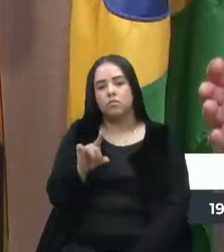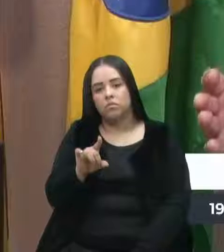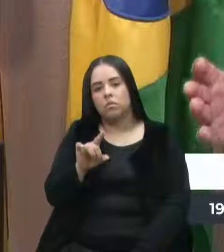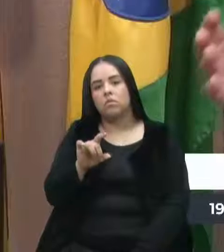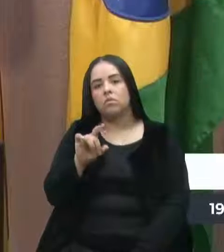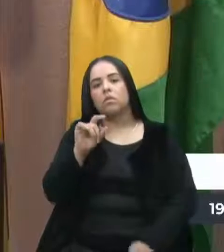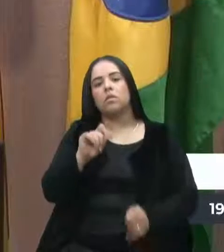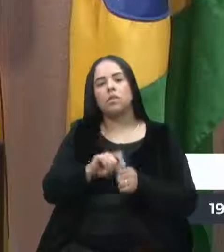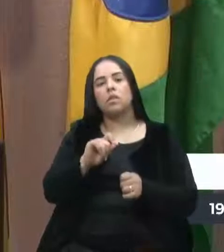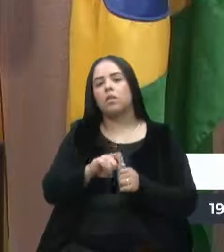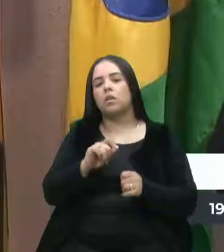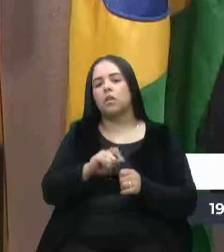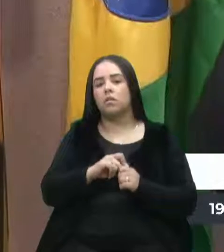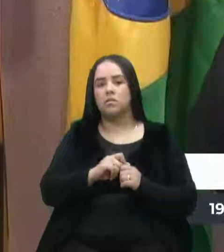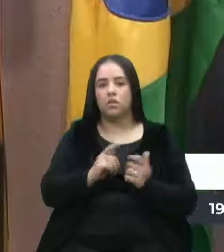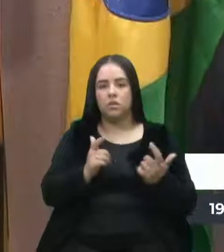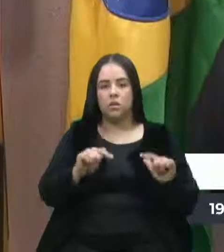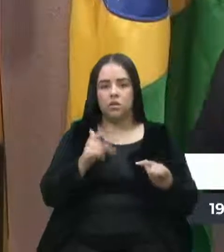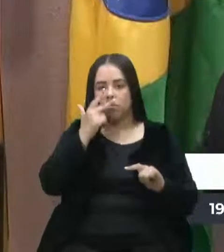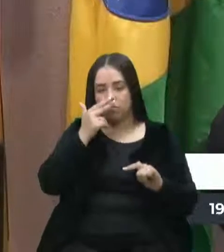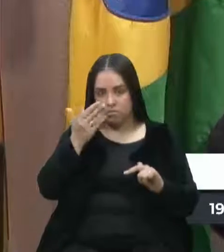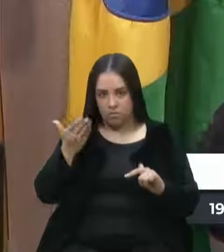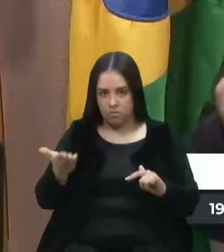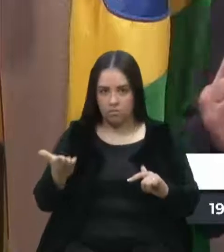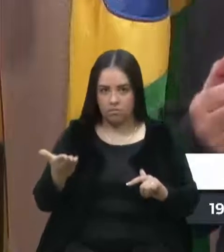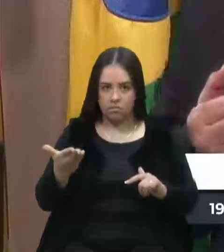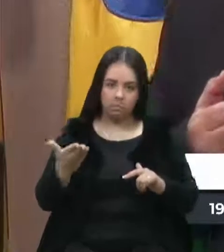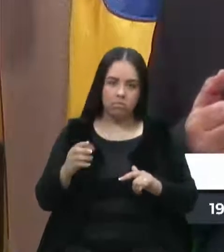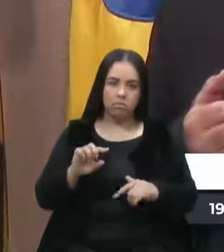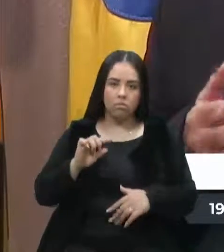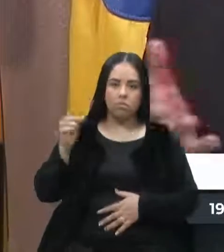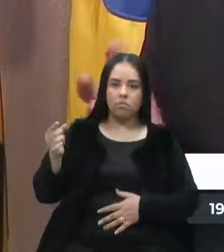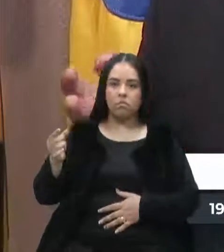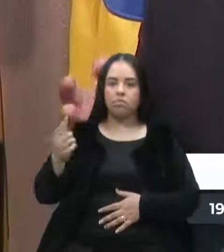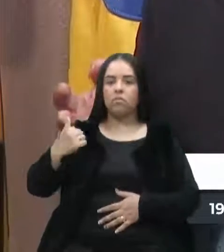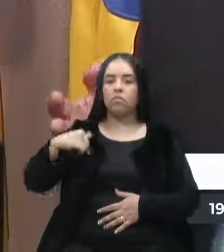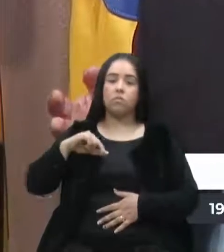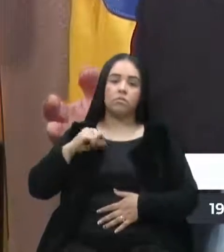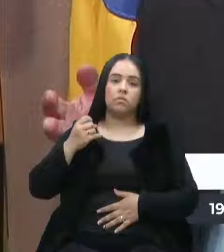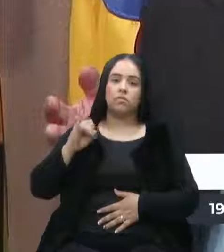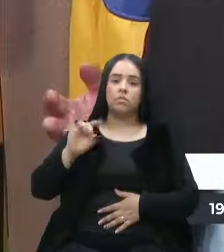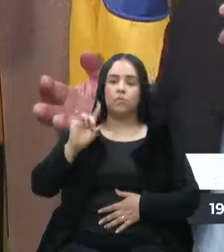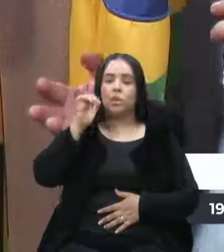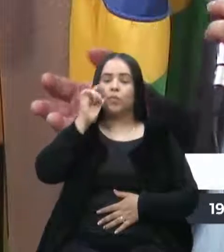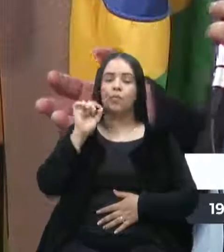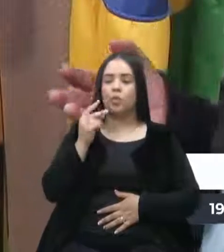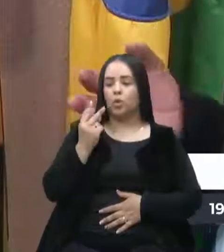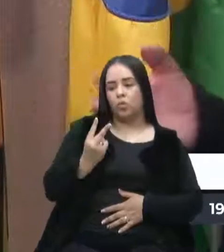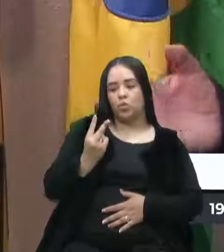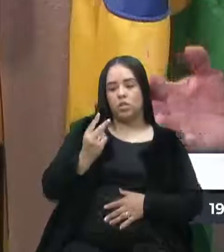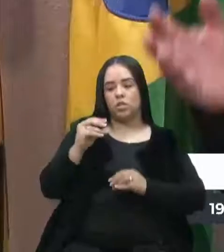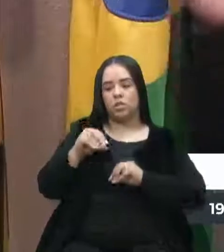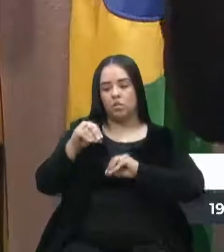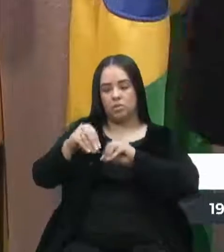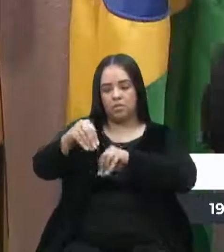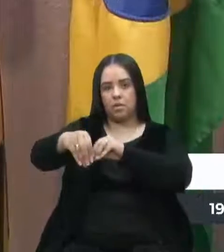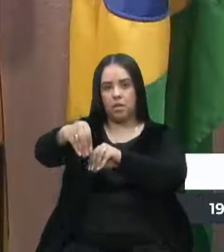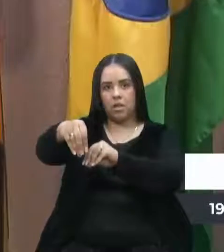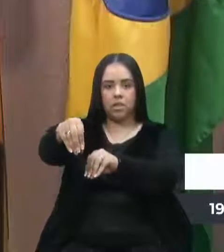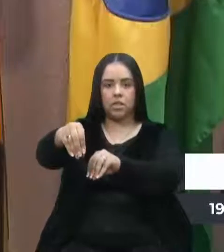com que esse local e outro também nós tenhamos se você não deve fazer duas horas comentário tente faça uma